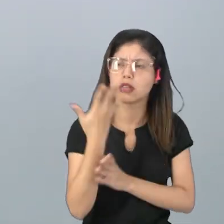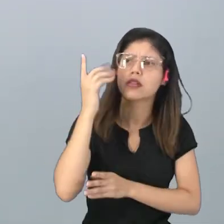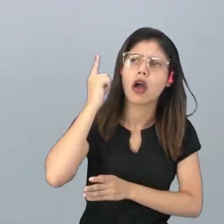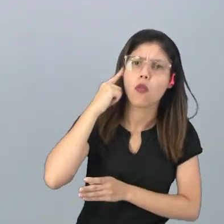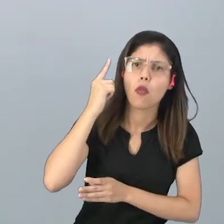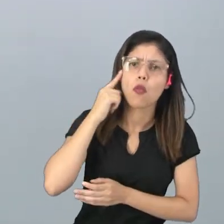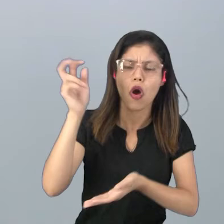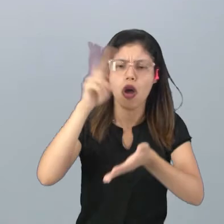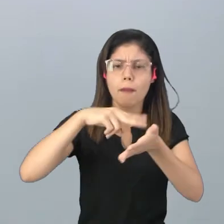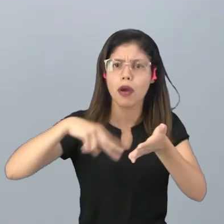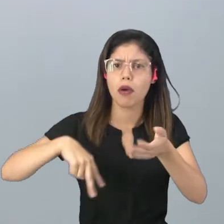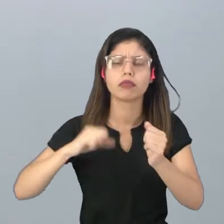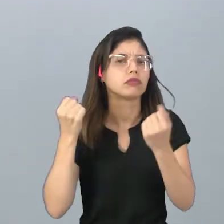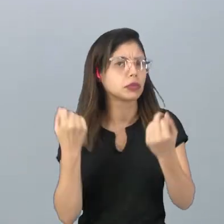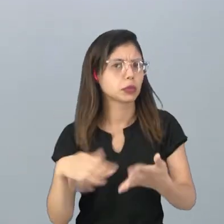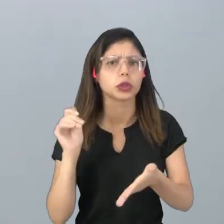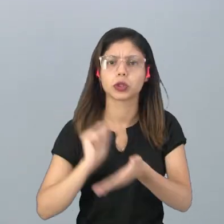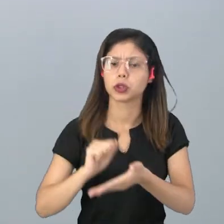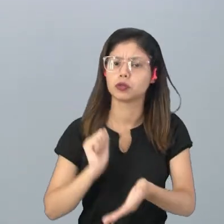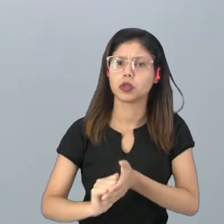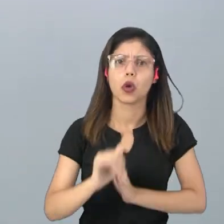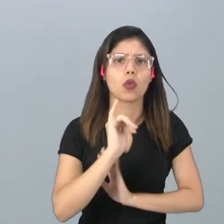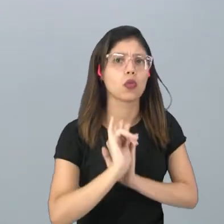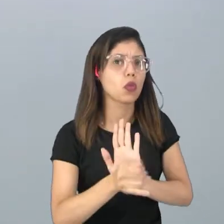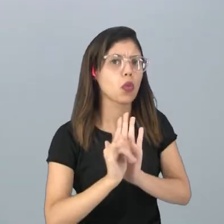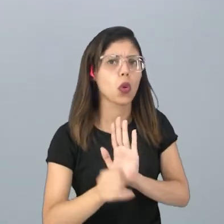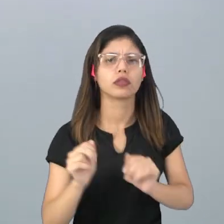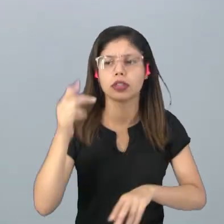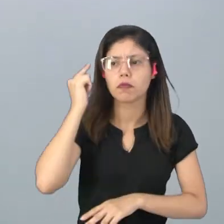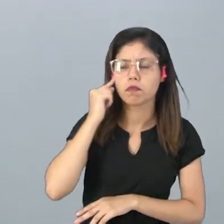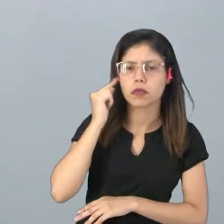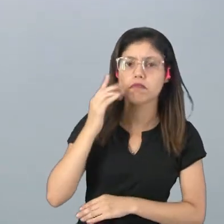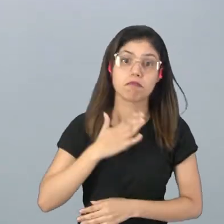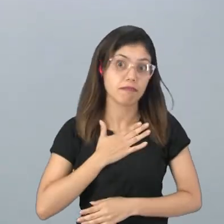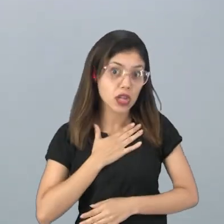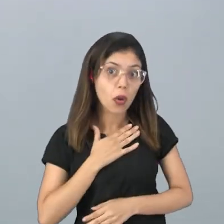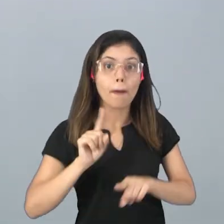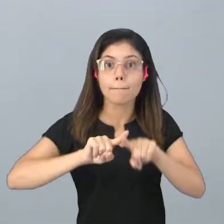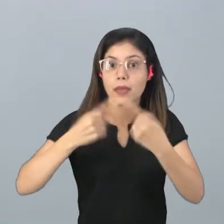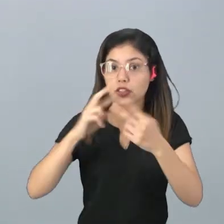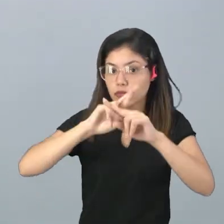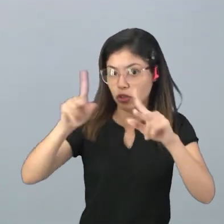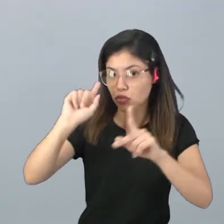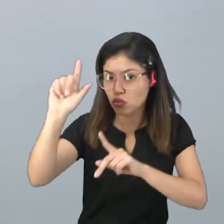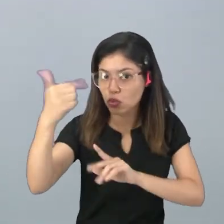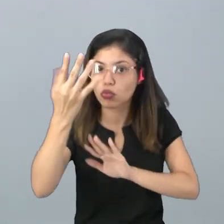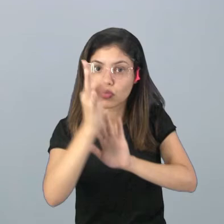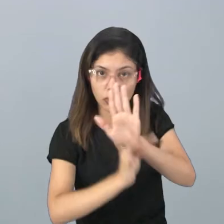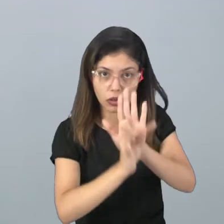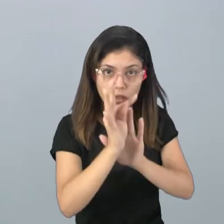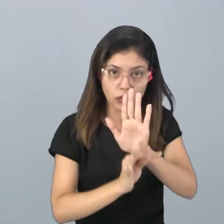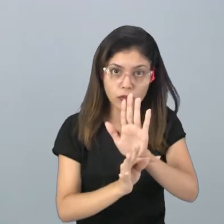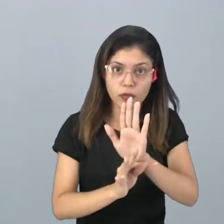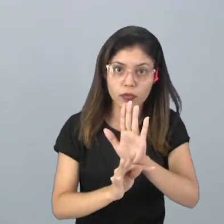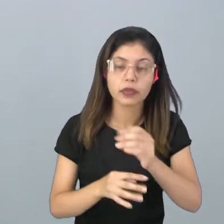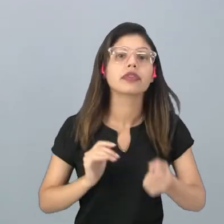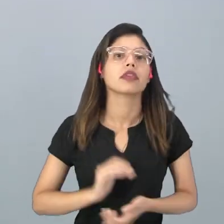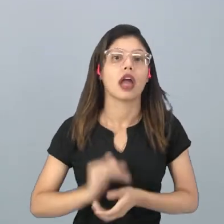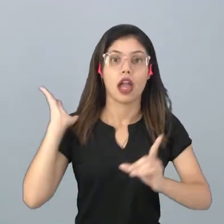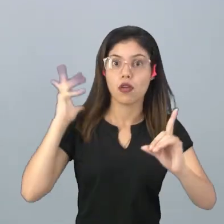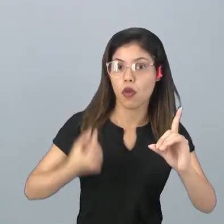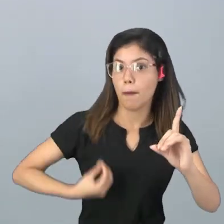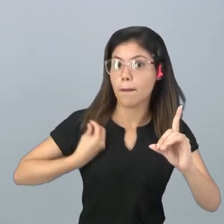anúncio, de eu criar uma receita fictícia, de eu criar um conto da minha imaginação. Então, é diferente de outros tipos de texto.